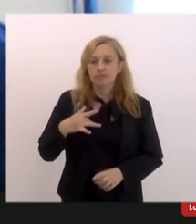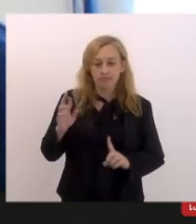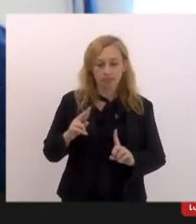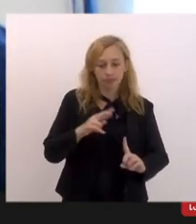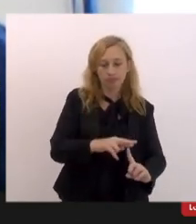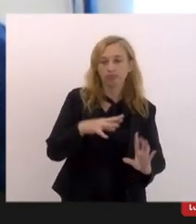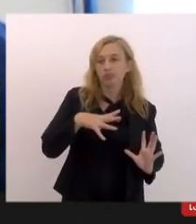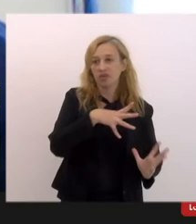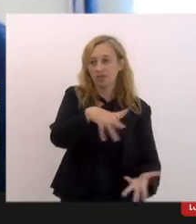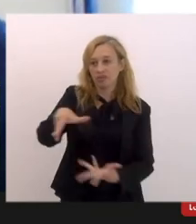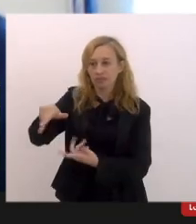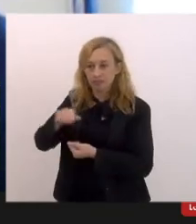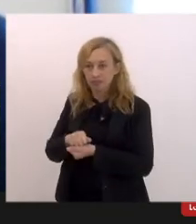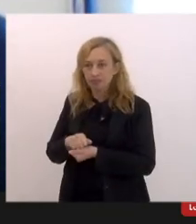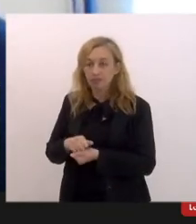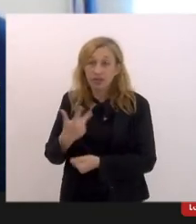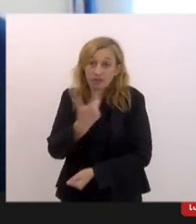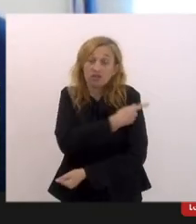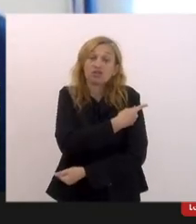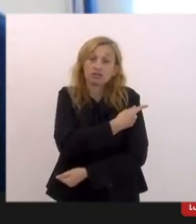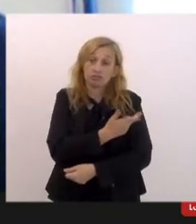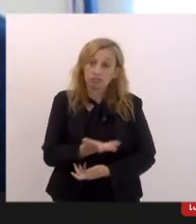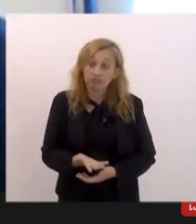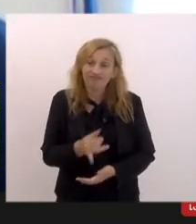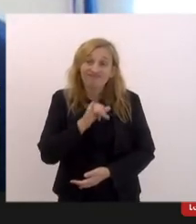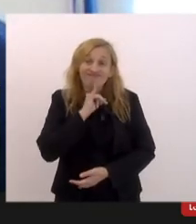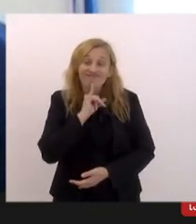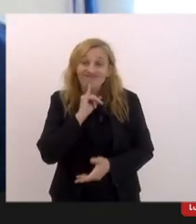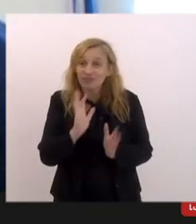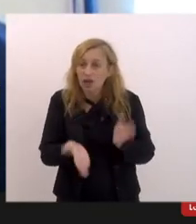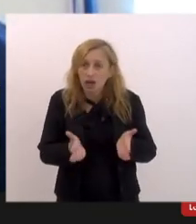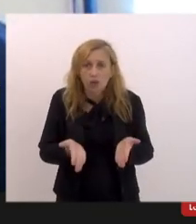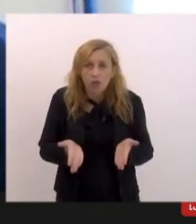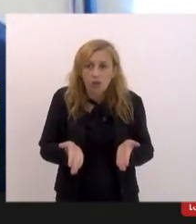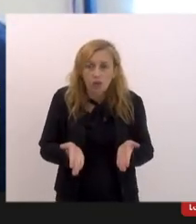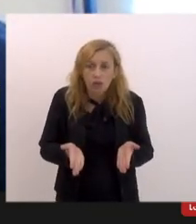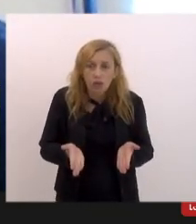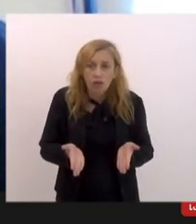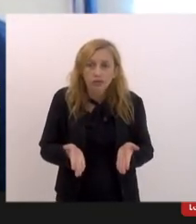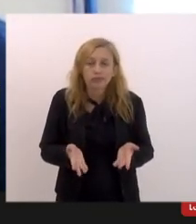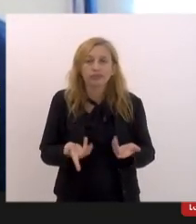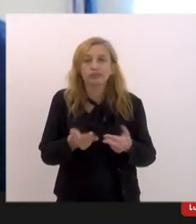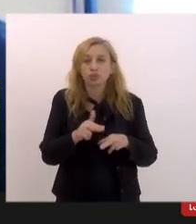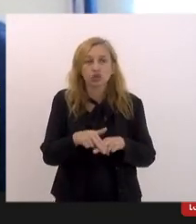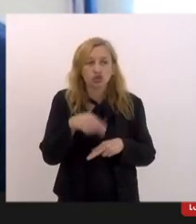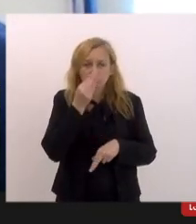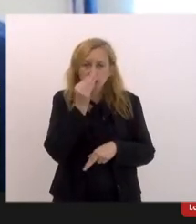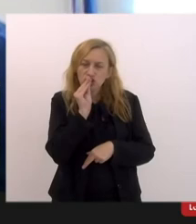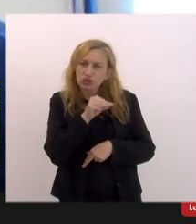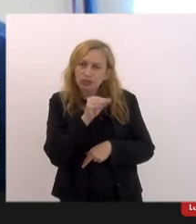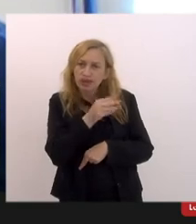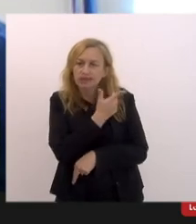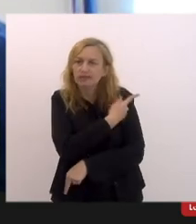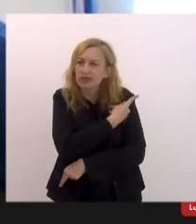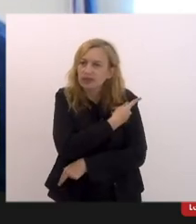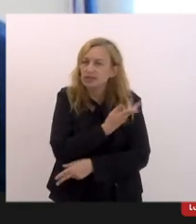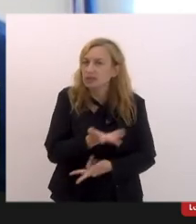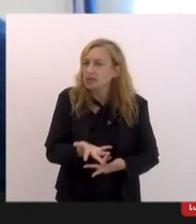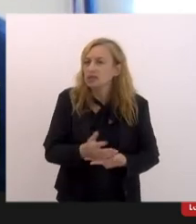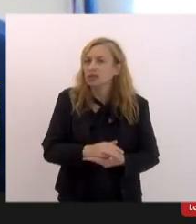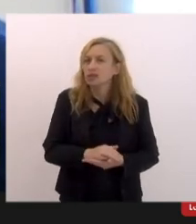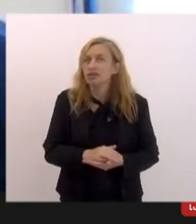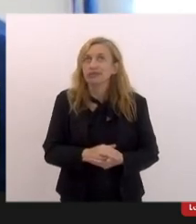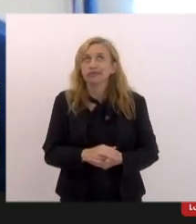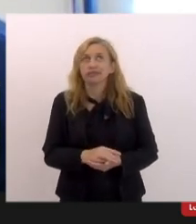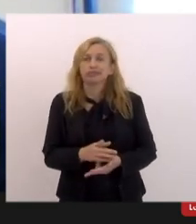mundial em vacinação. E, infelizmente, agora, tomados pelo negacionismo, tomados por extremismos, a